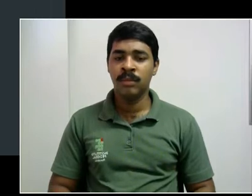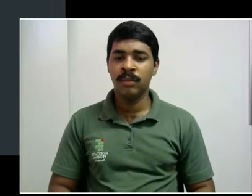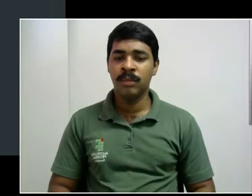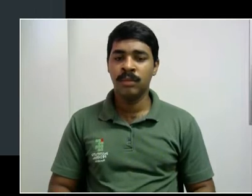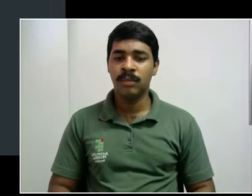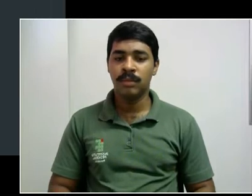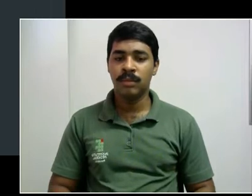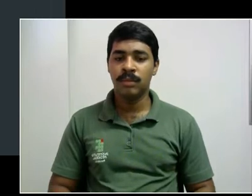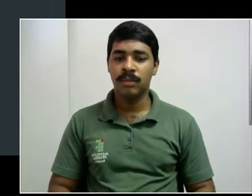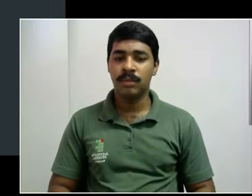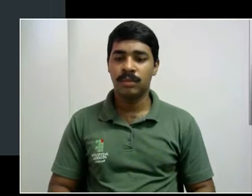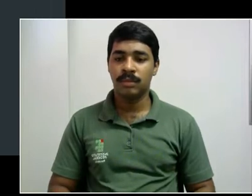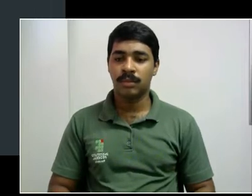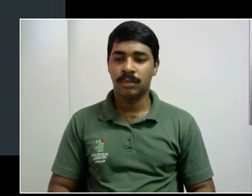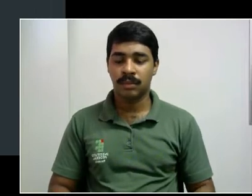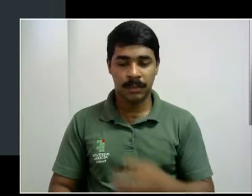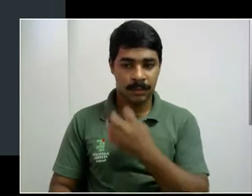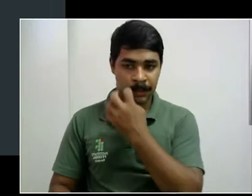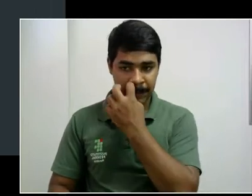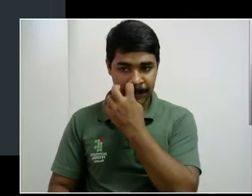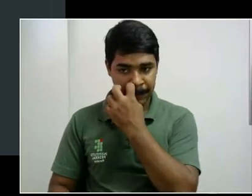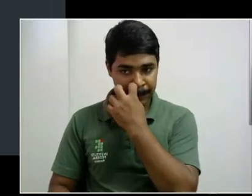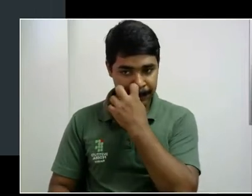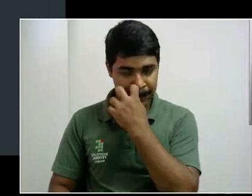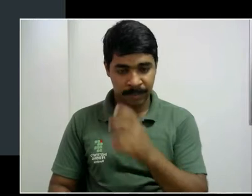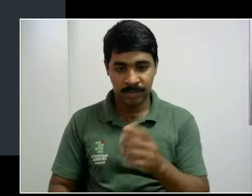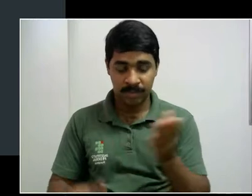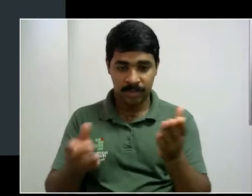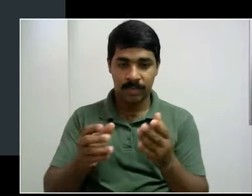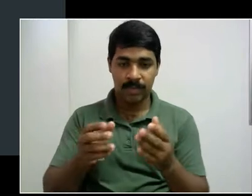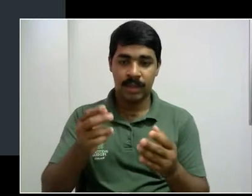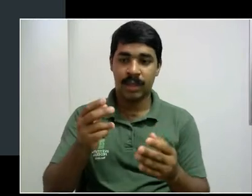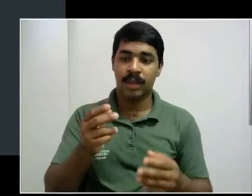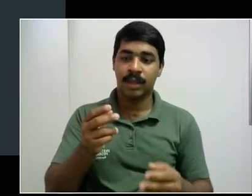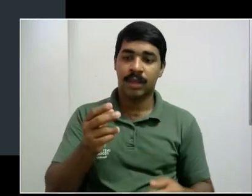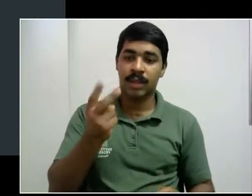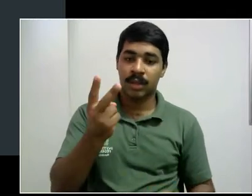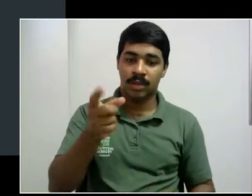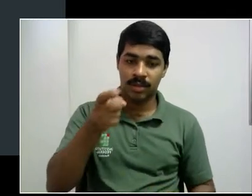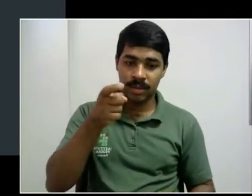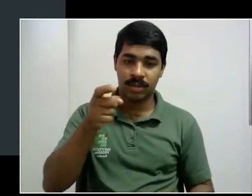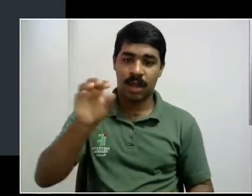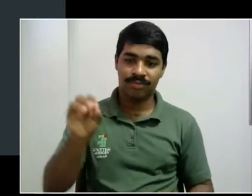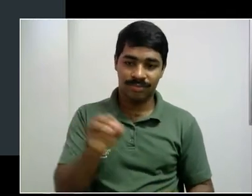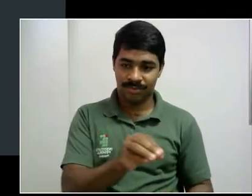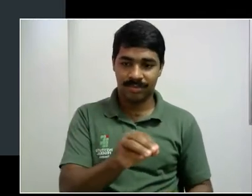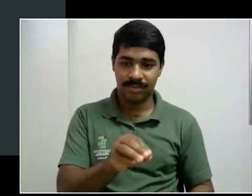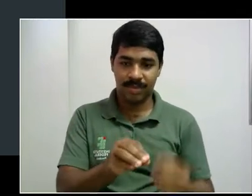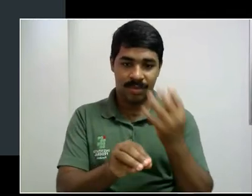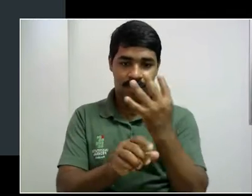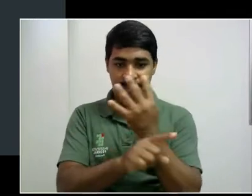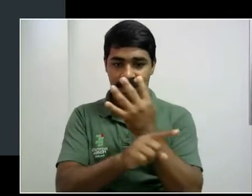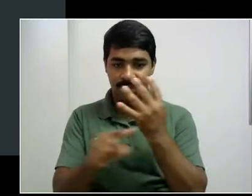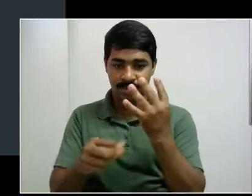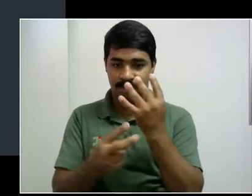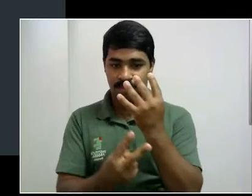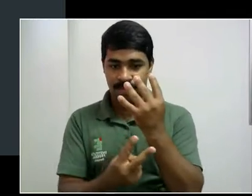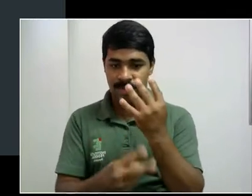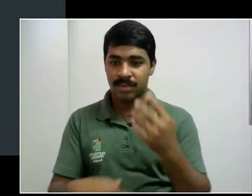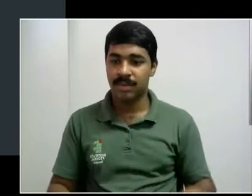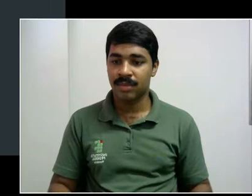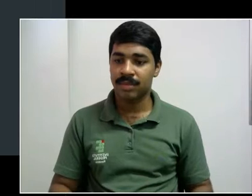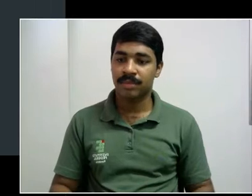X igual, e você passa o 2 dividindo para cá, ó, 4 sobre 2, né? Então, x seria 2. Isso quer dizer que a função